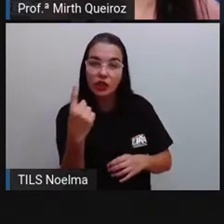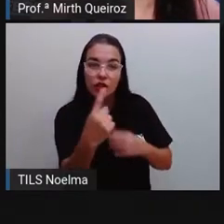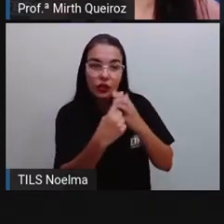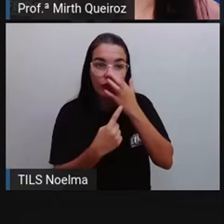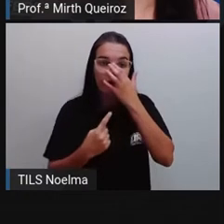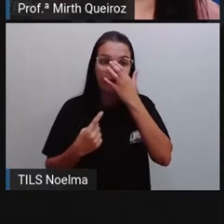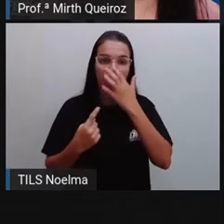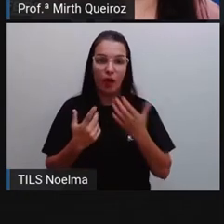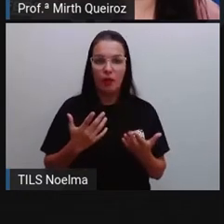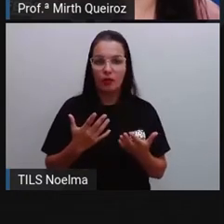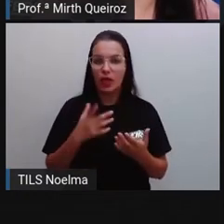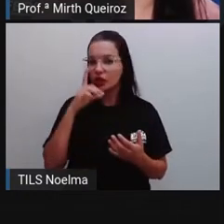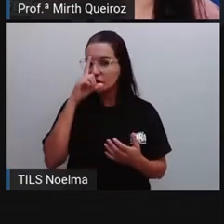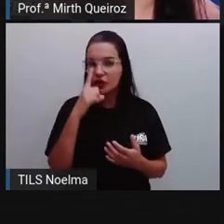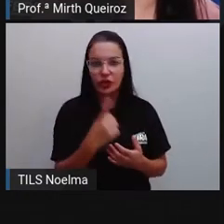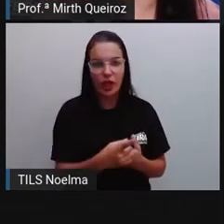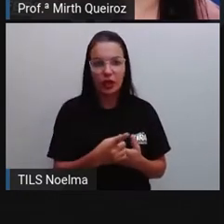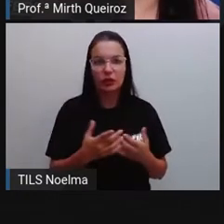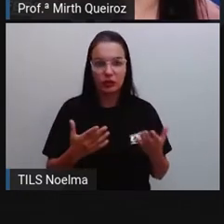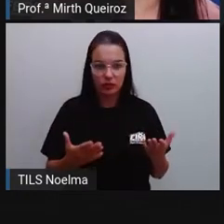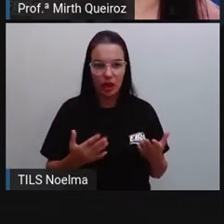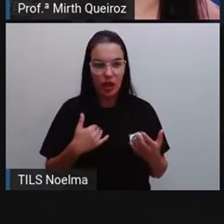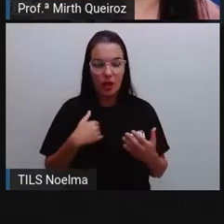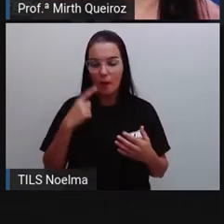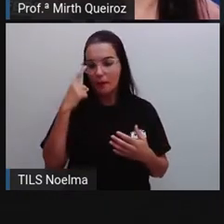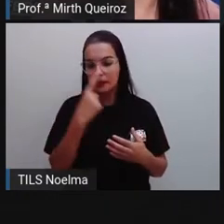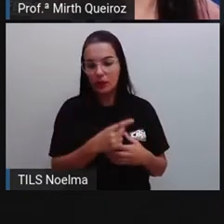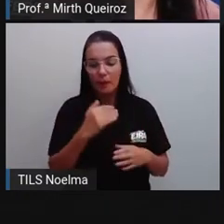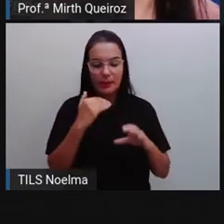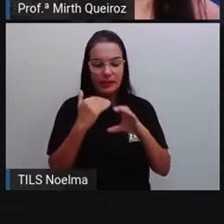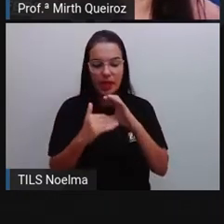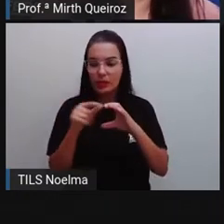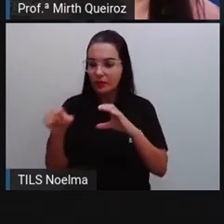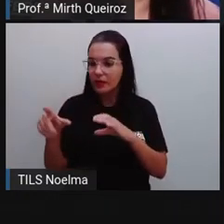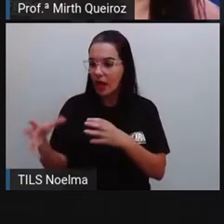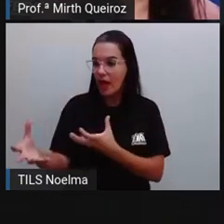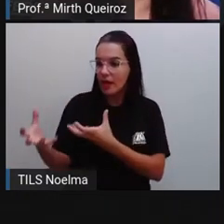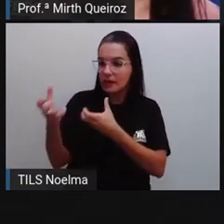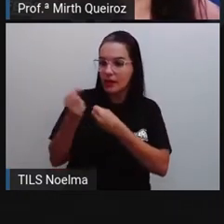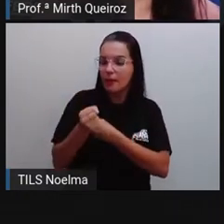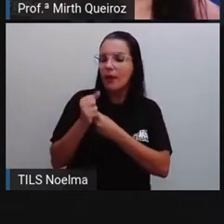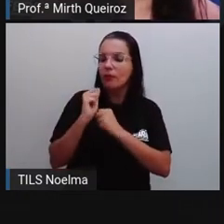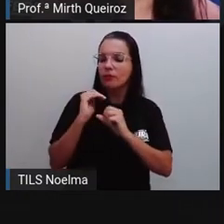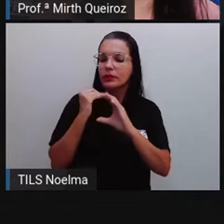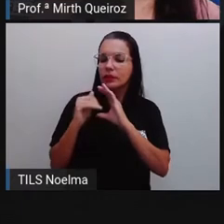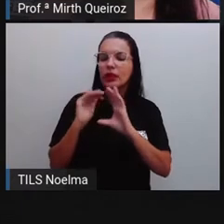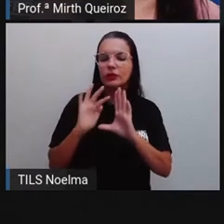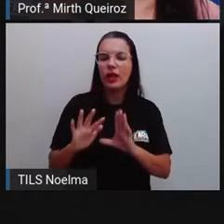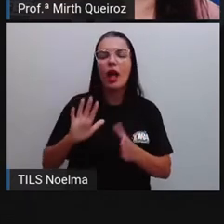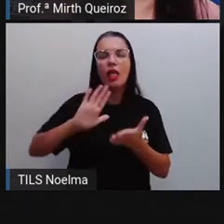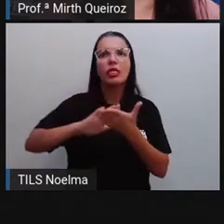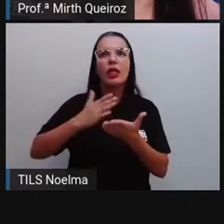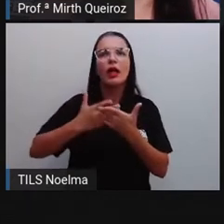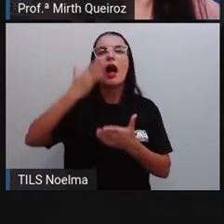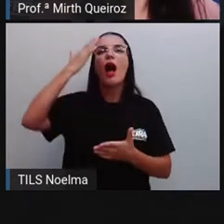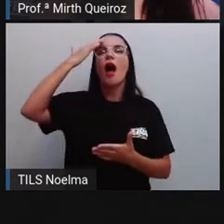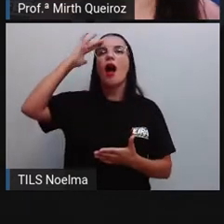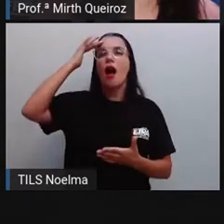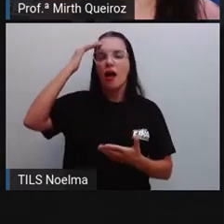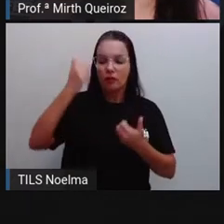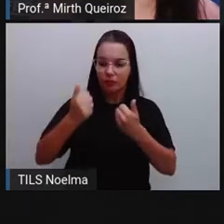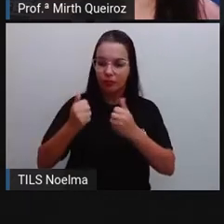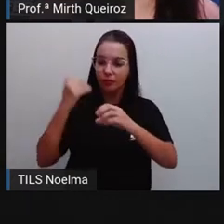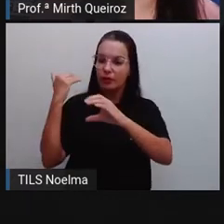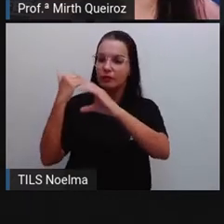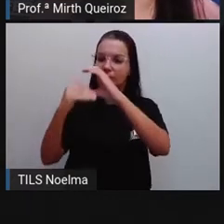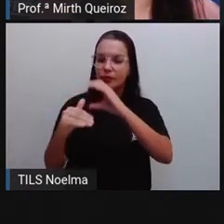de forma direta, né? Eu envio uma mensagem, a pessoa recebe a mensagem, que é o receptor, interpreta a mensagem e me envia